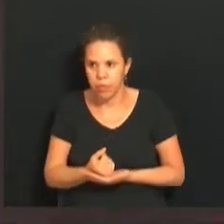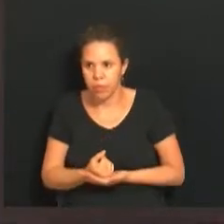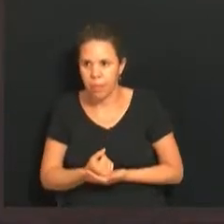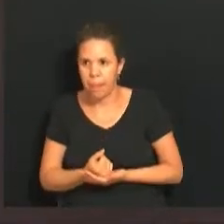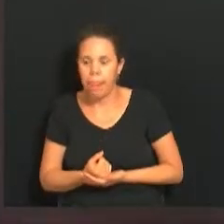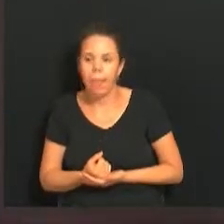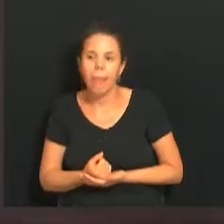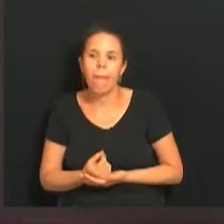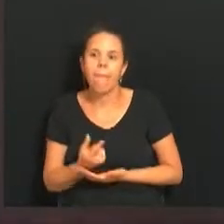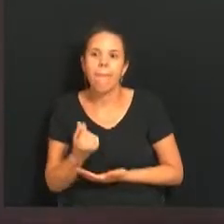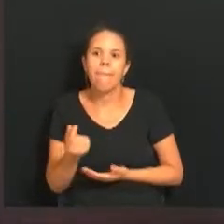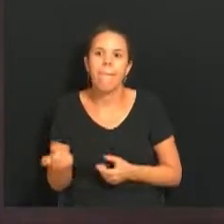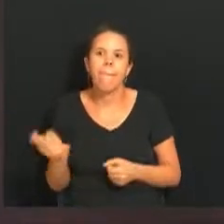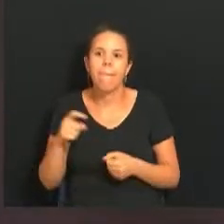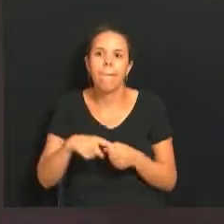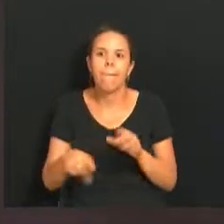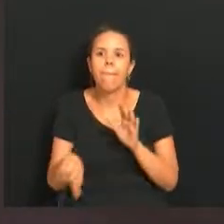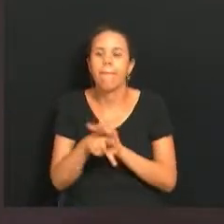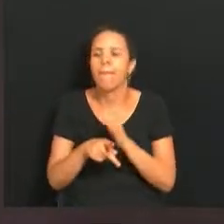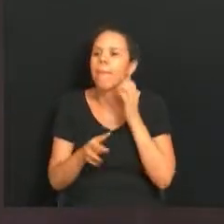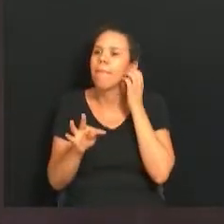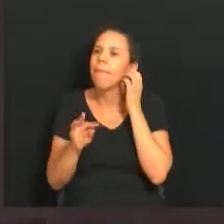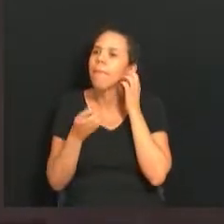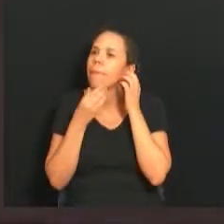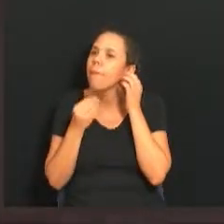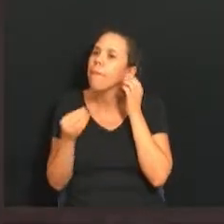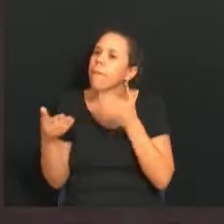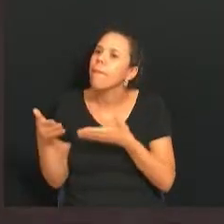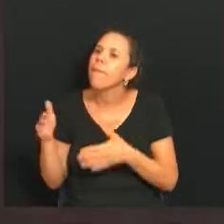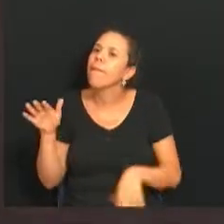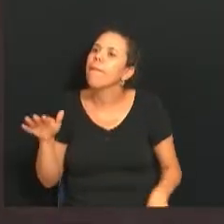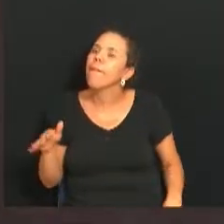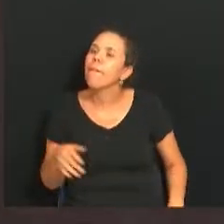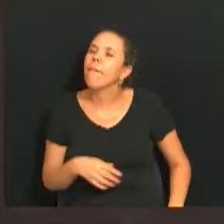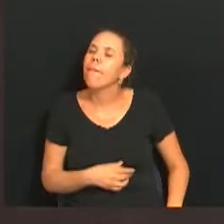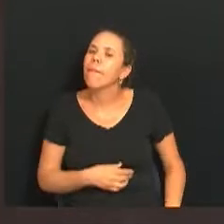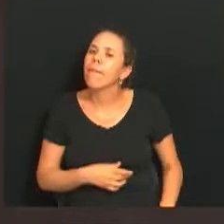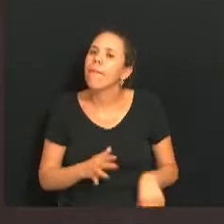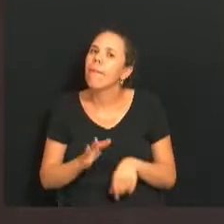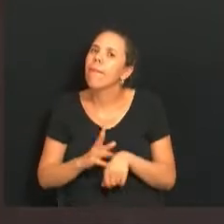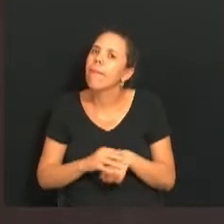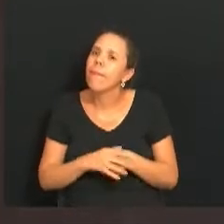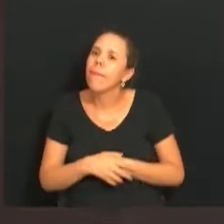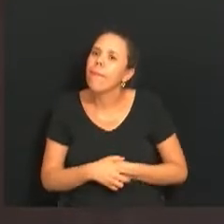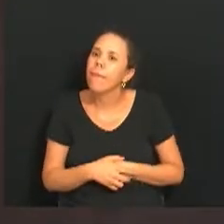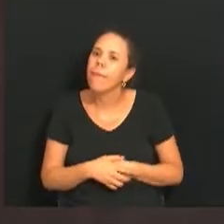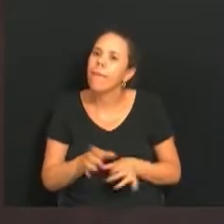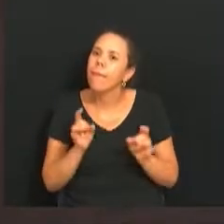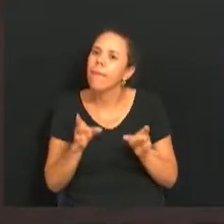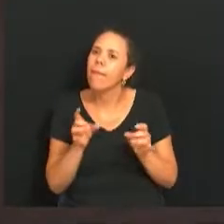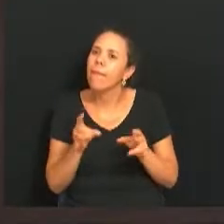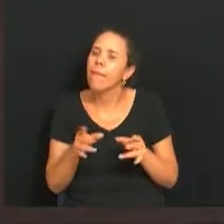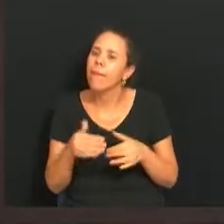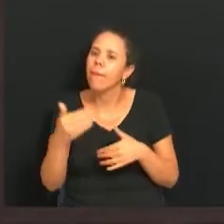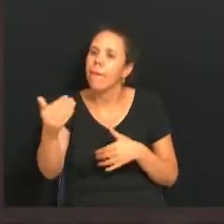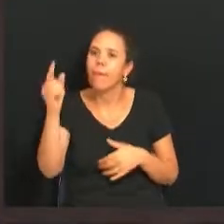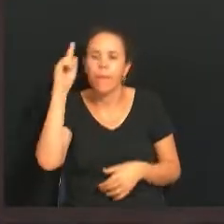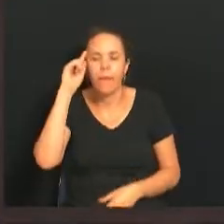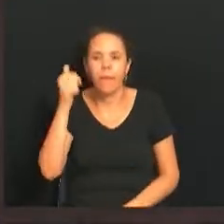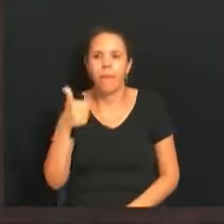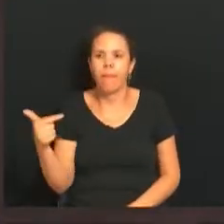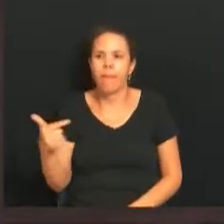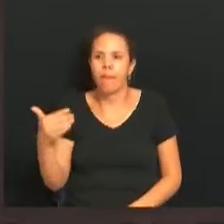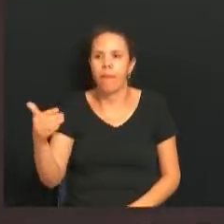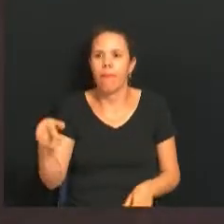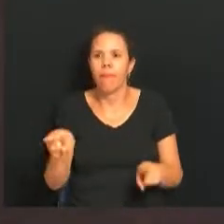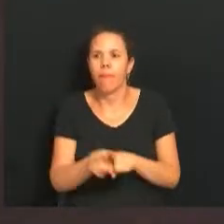bilheteria voltado para o Thomas, e vamos fazer um bazar no próximo dia 12, também